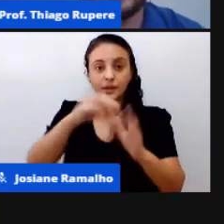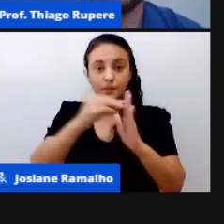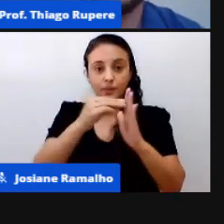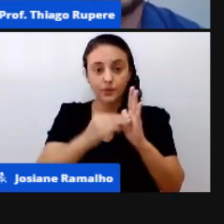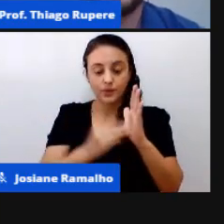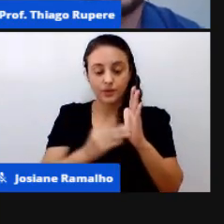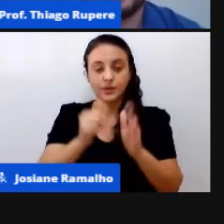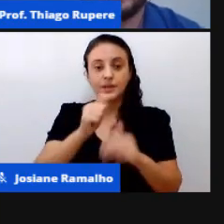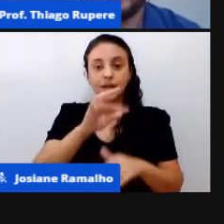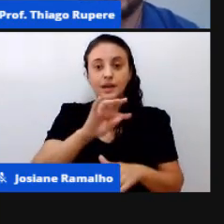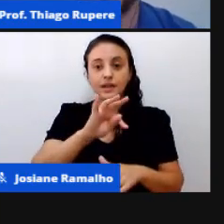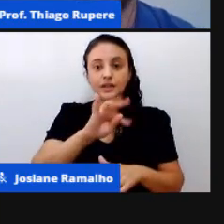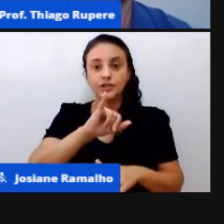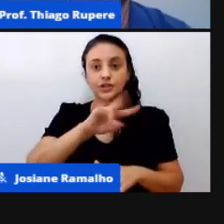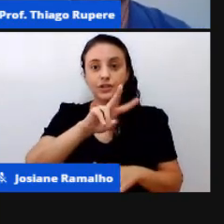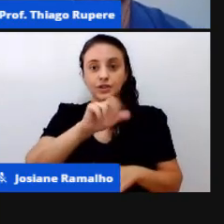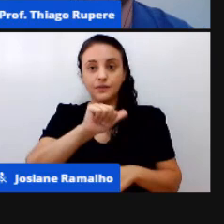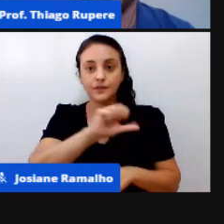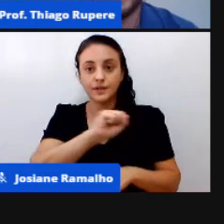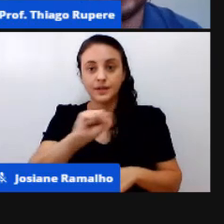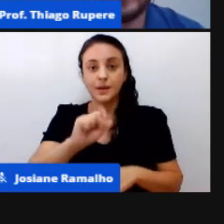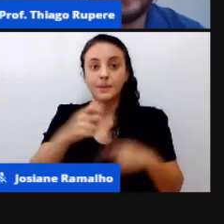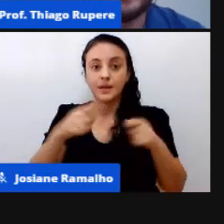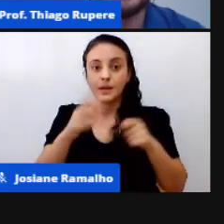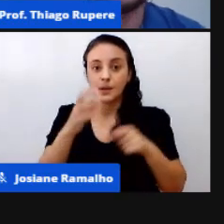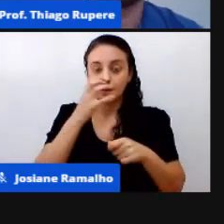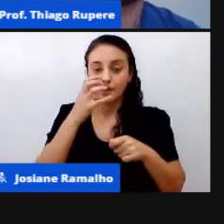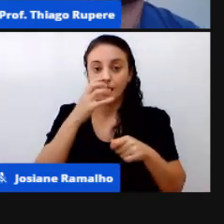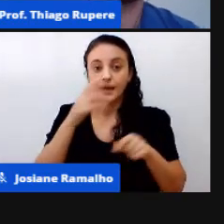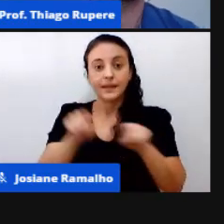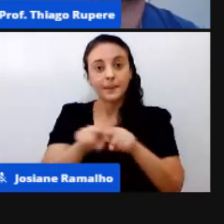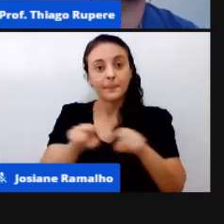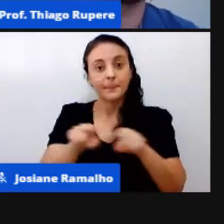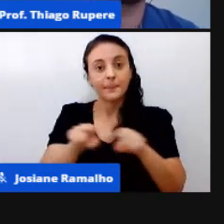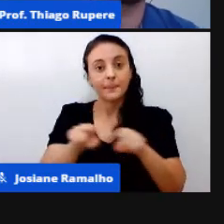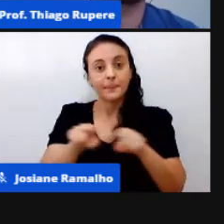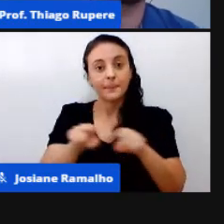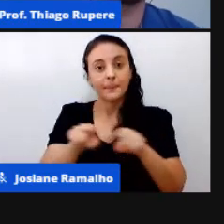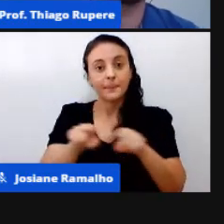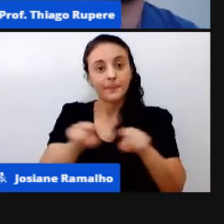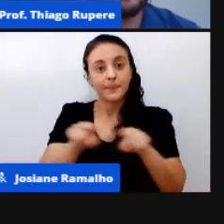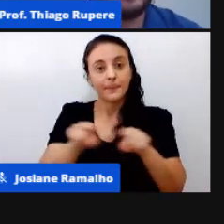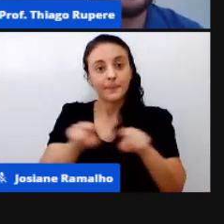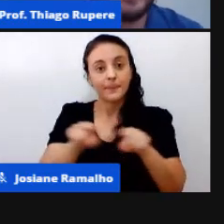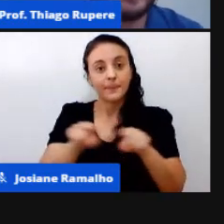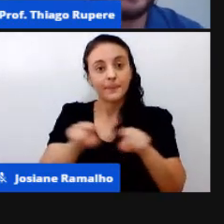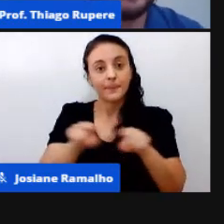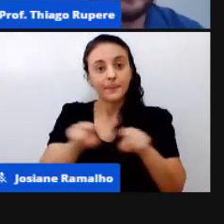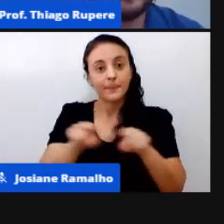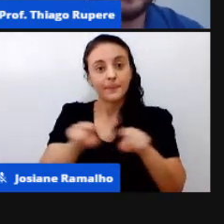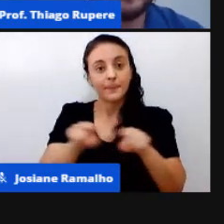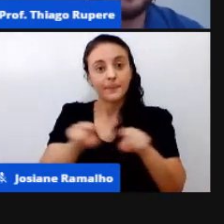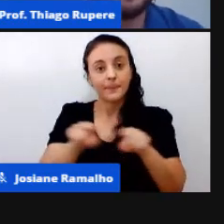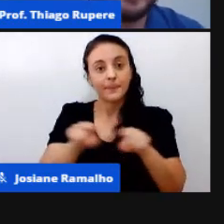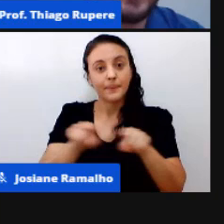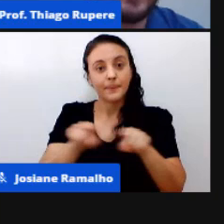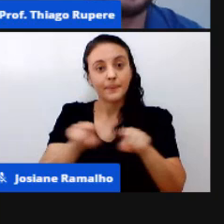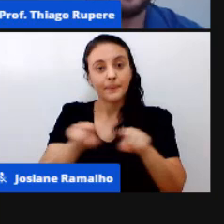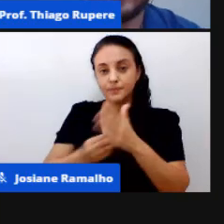de metodologias ativas. É óbvio que agora o momento, às vezes, vai pedir uma